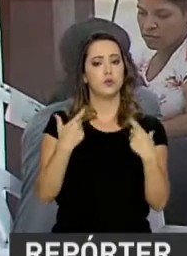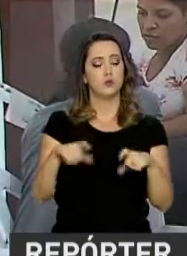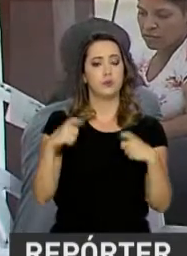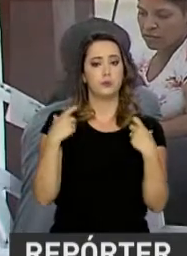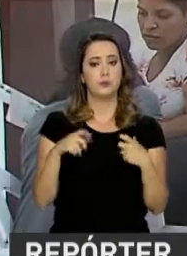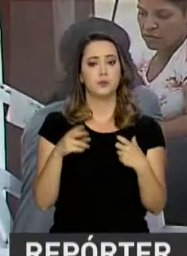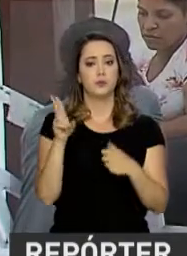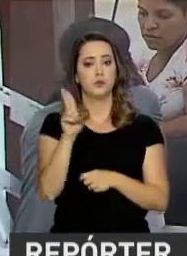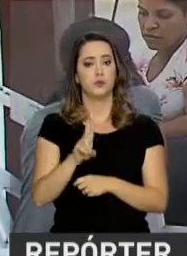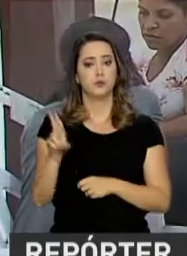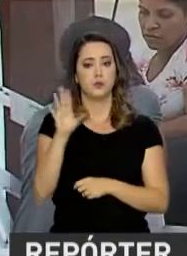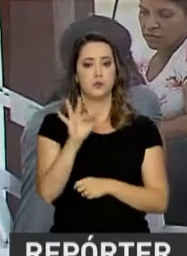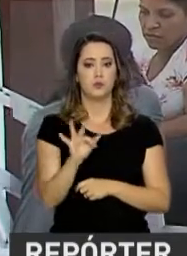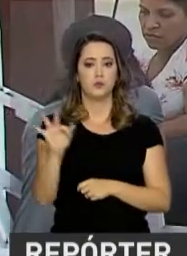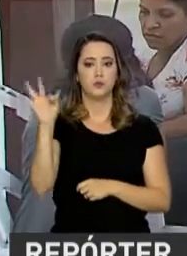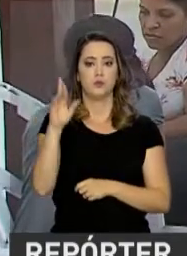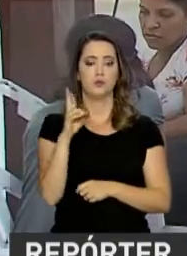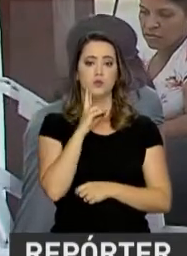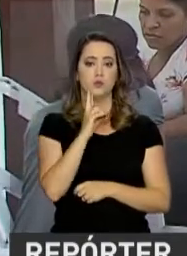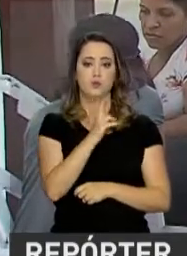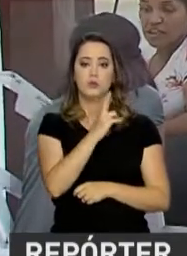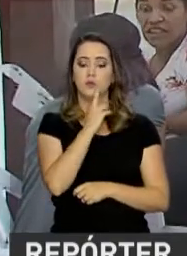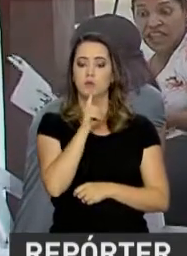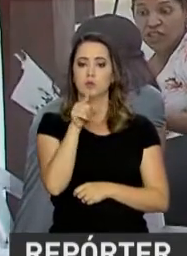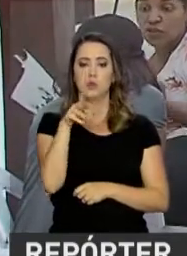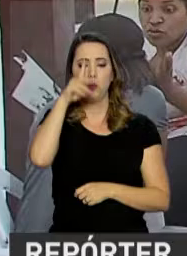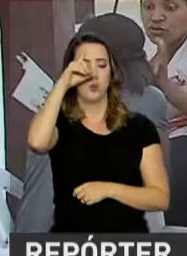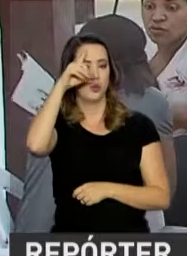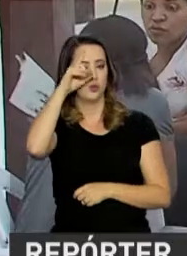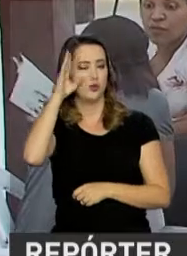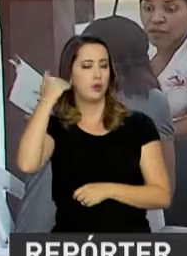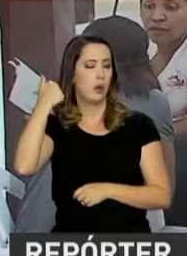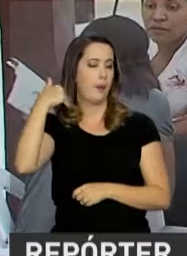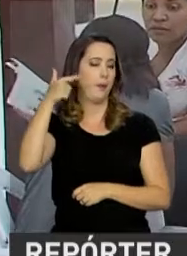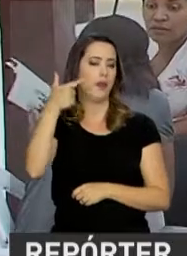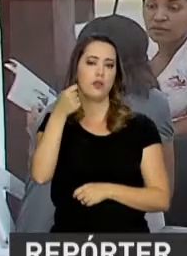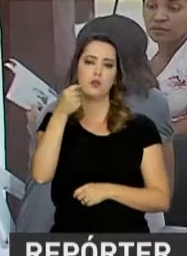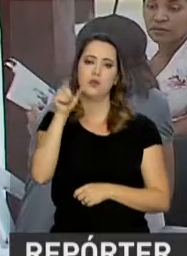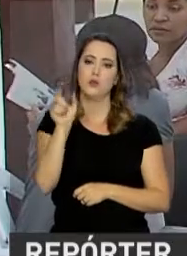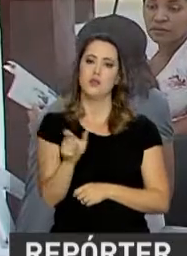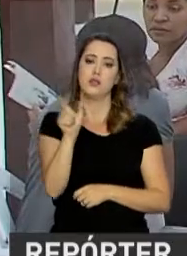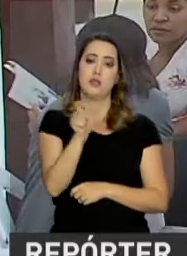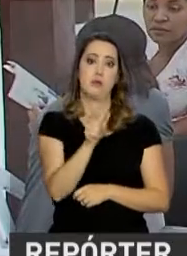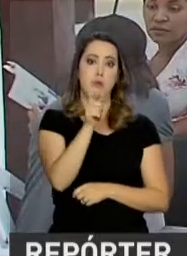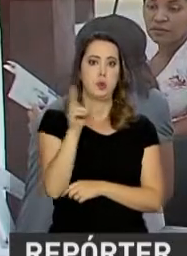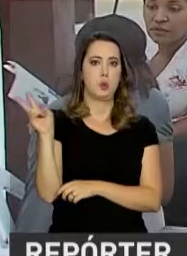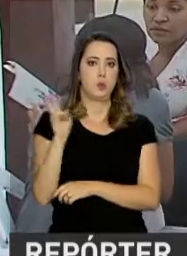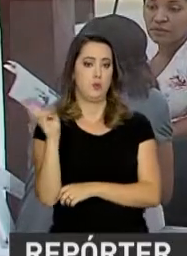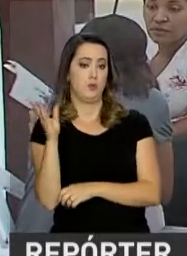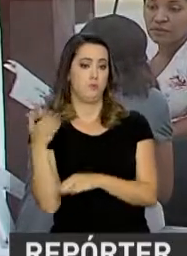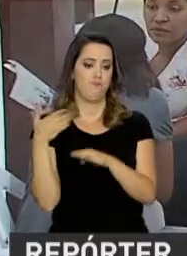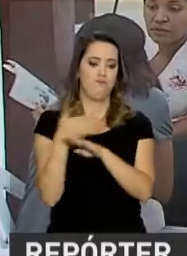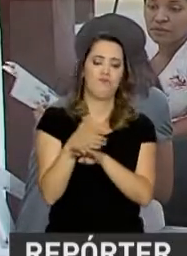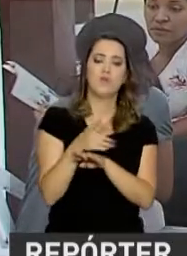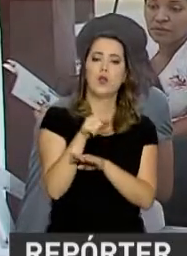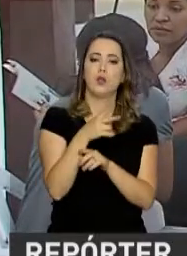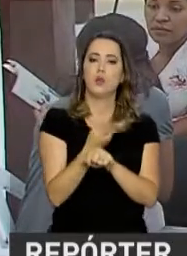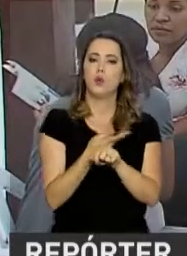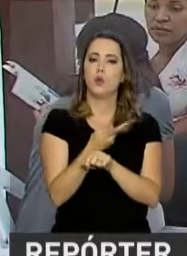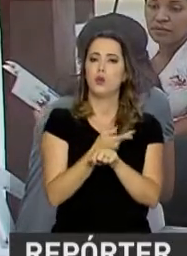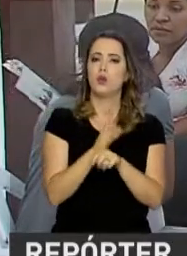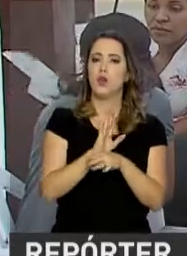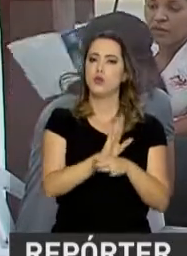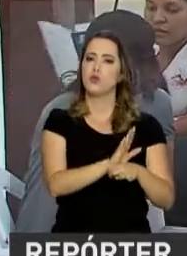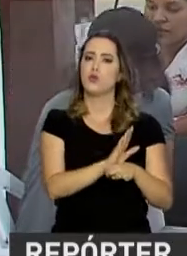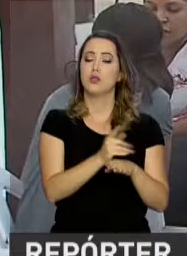aqui na Universidade Federal de Roraima. Por dia, mais de 200 venezuelanos buscam serviços ofertados como